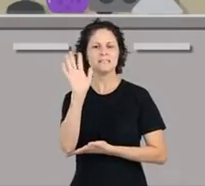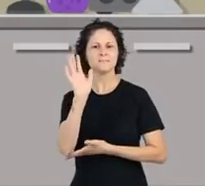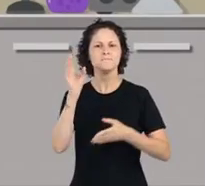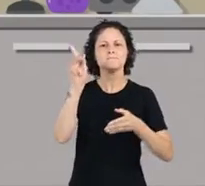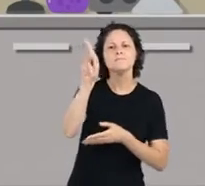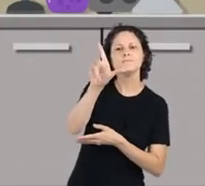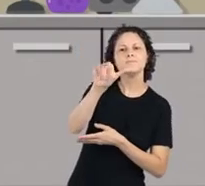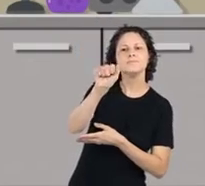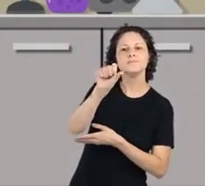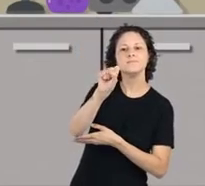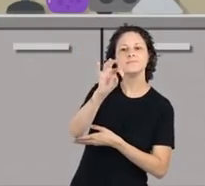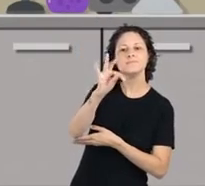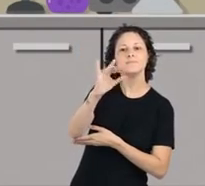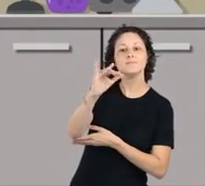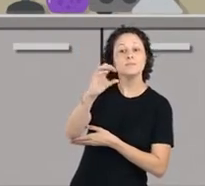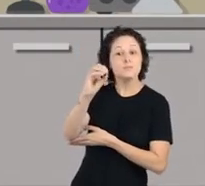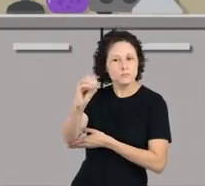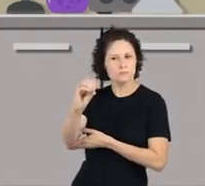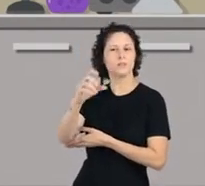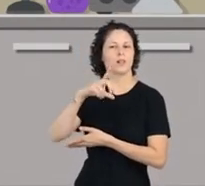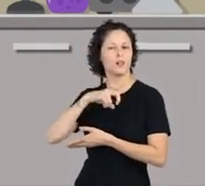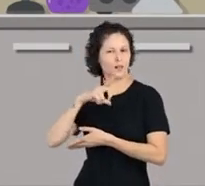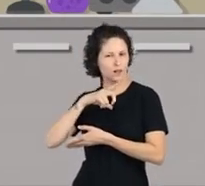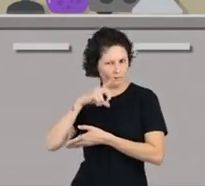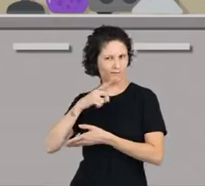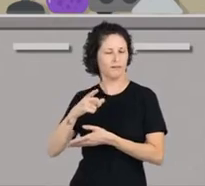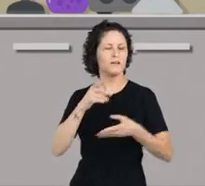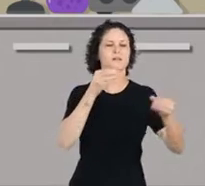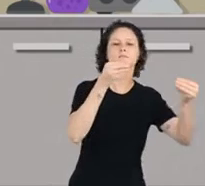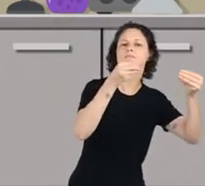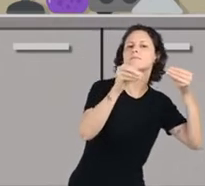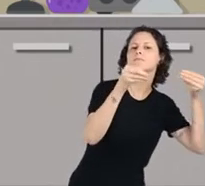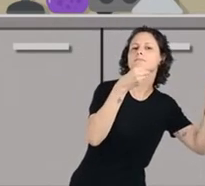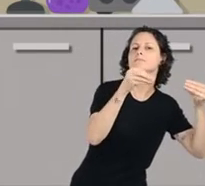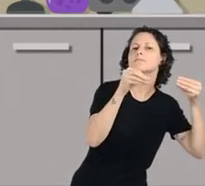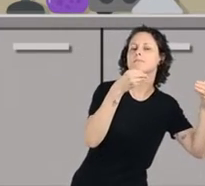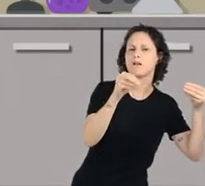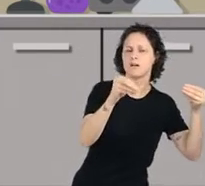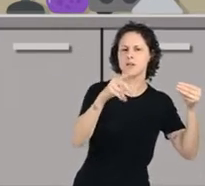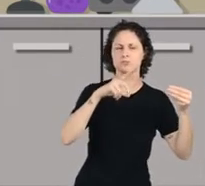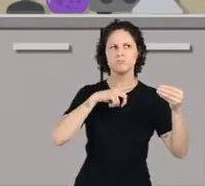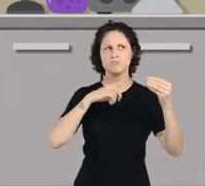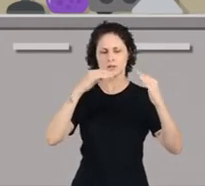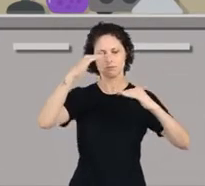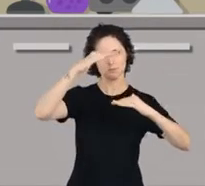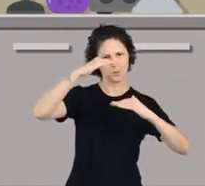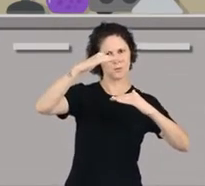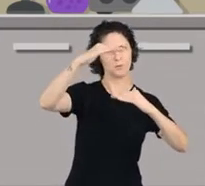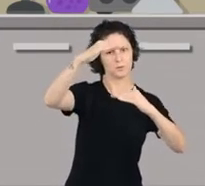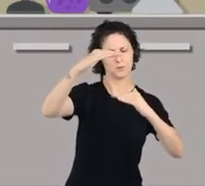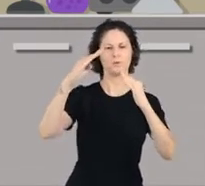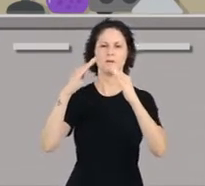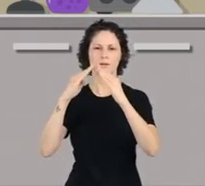Olá! Você já parou para pensar na quantidade de coisas que utilizamos feitos de plástico? Embalagens,